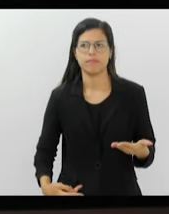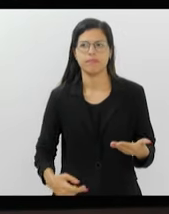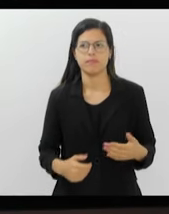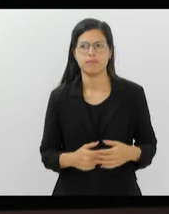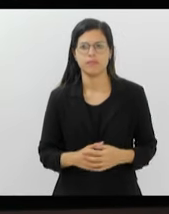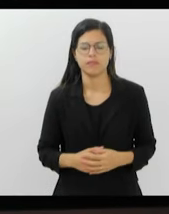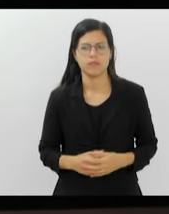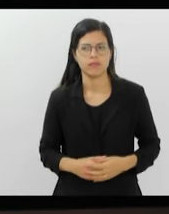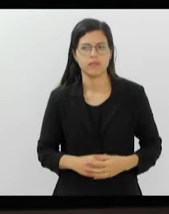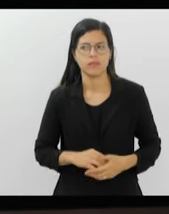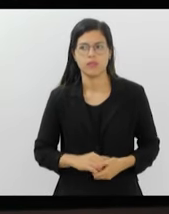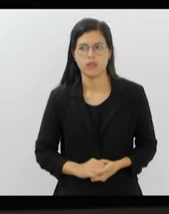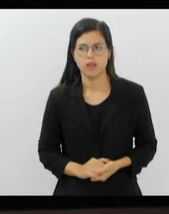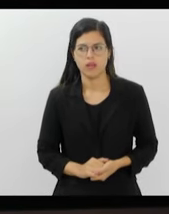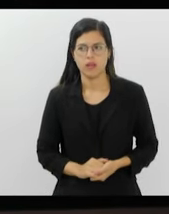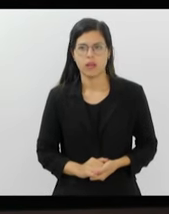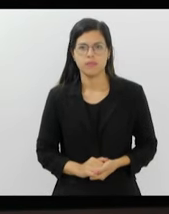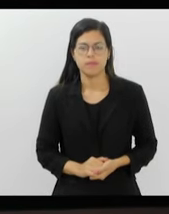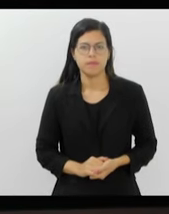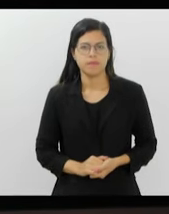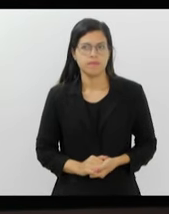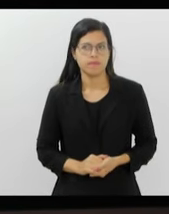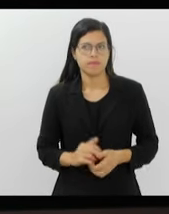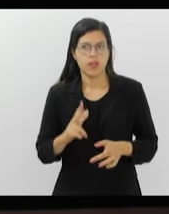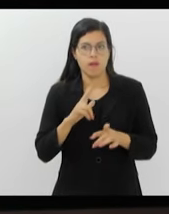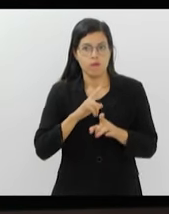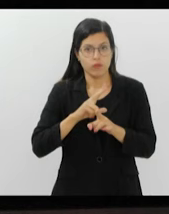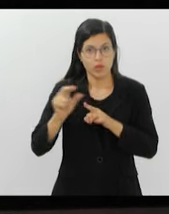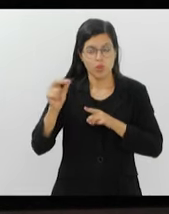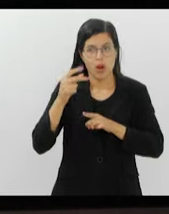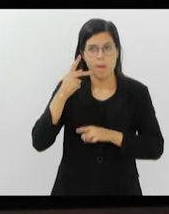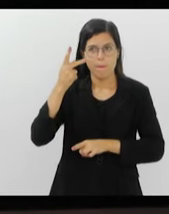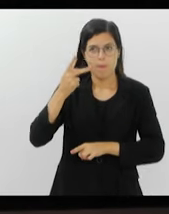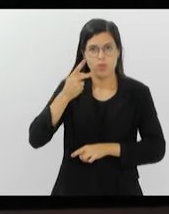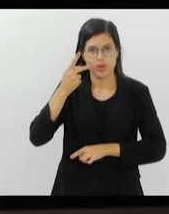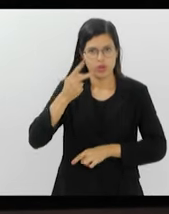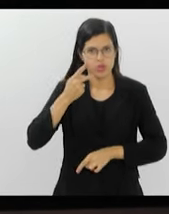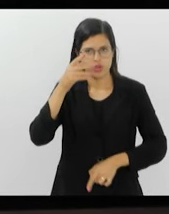Presidente a Vitória política no Bras